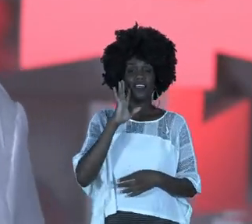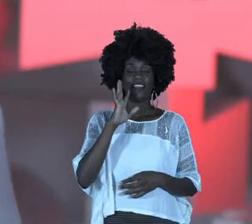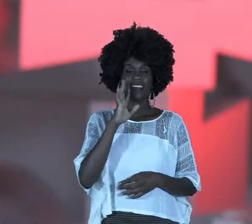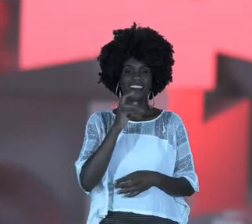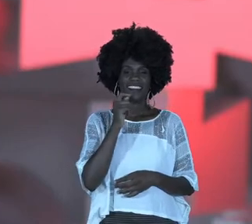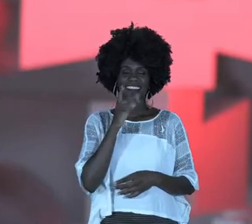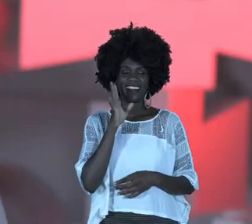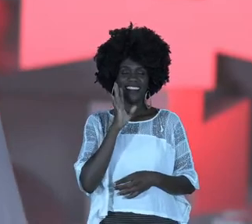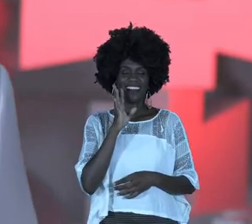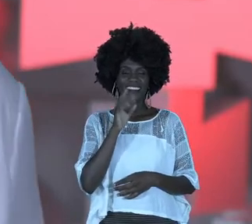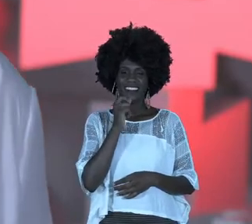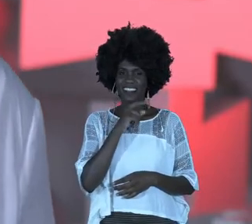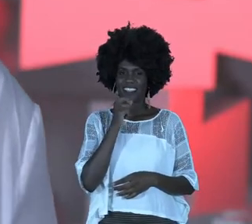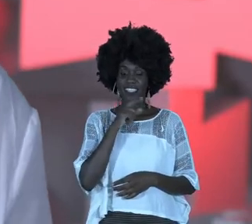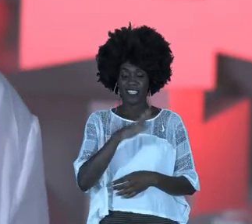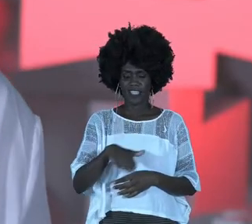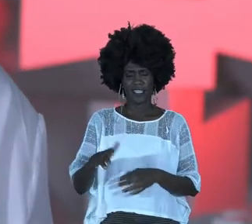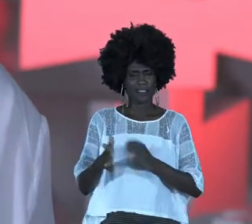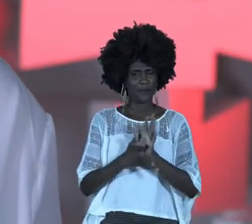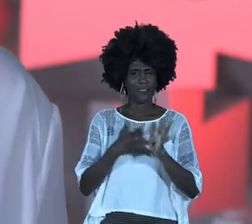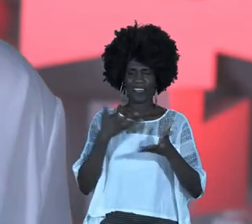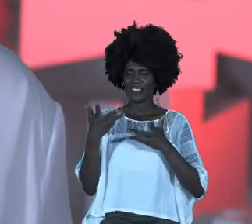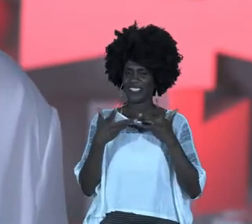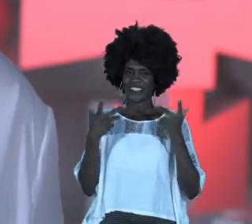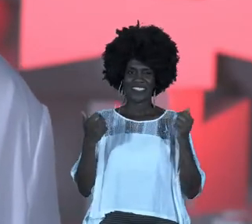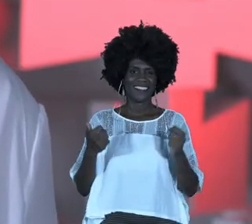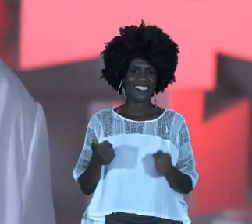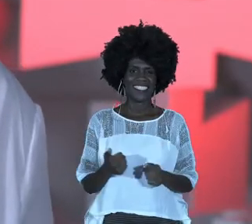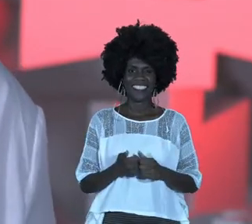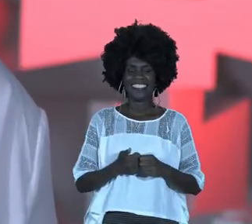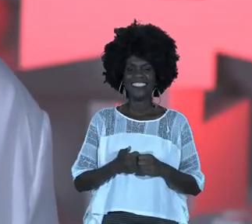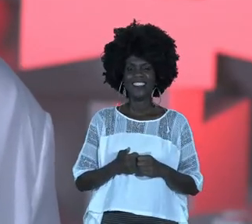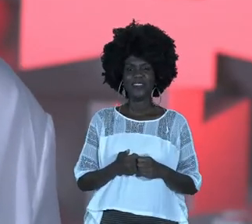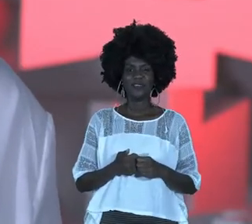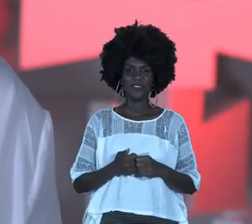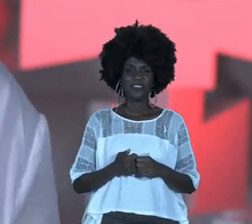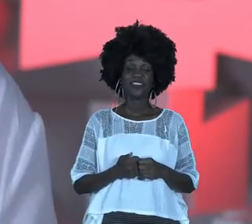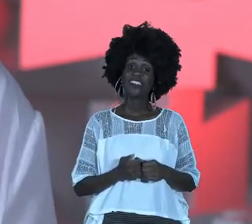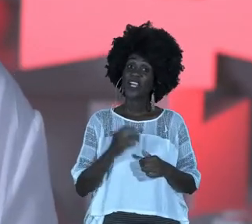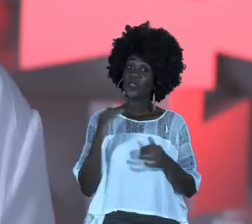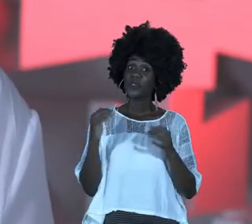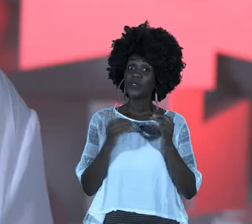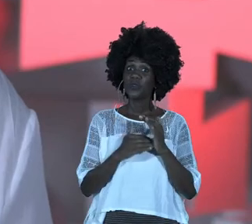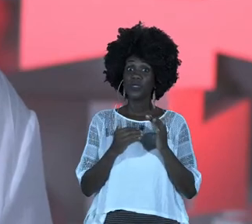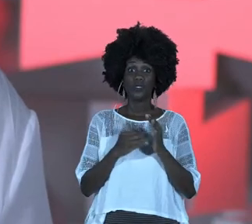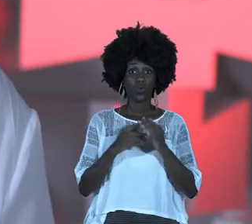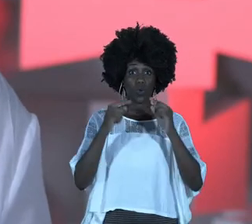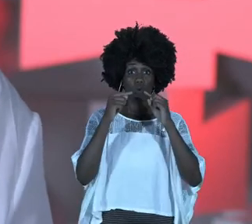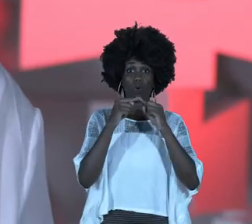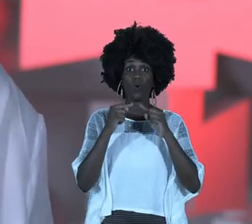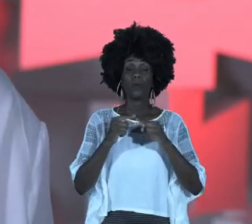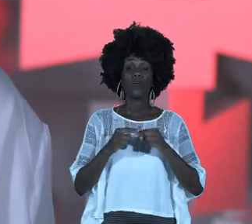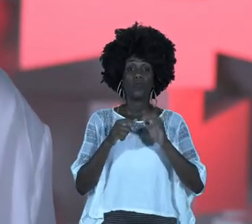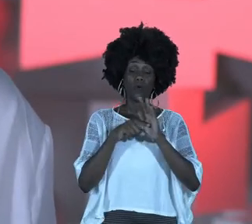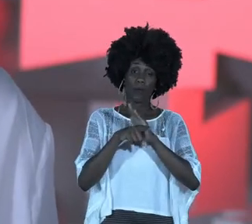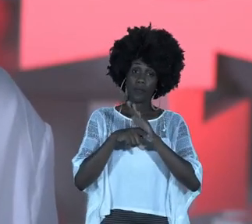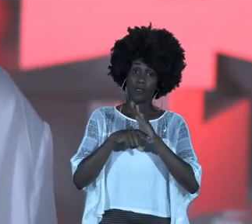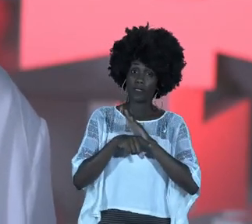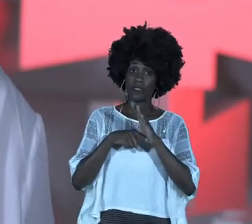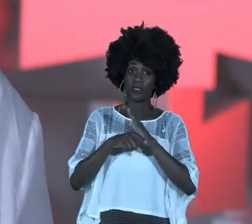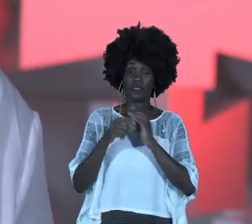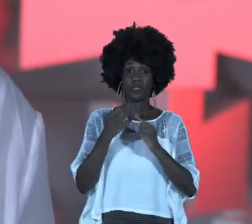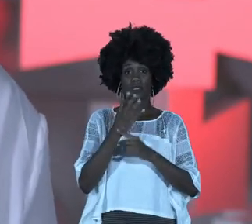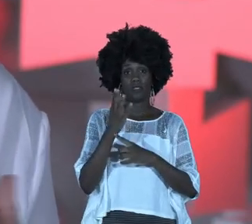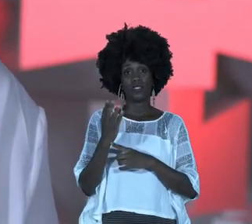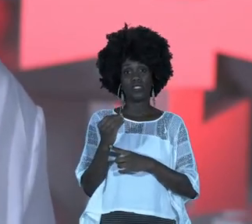engraçado. As crianças são maravilhosas, né? Então, tudo isso faz parte da pesquisa artística,